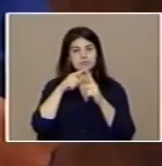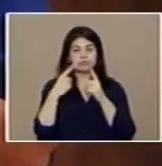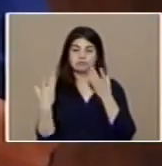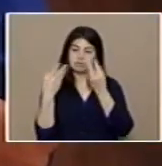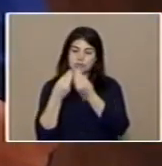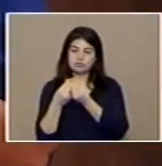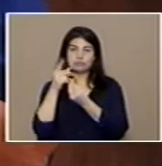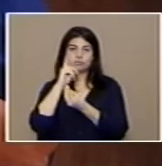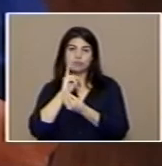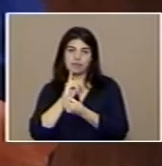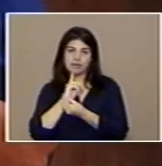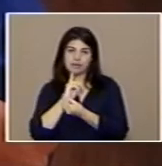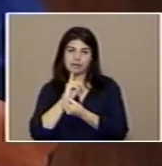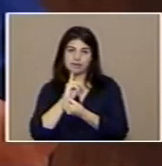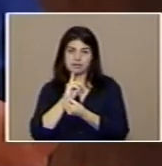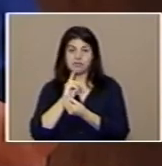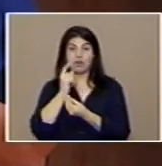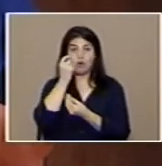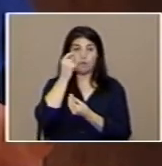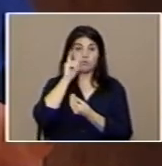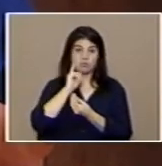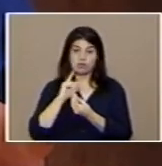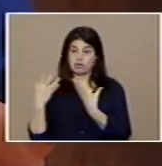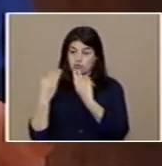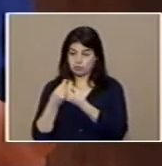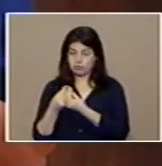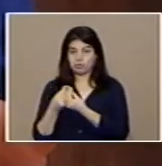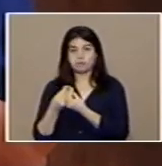serão uma só carne